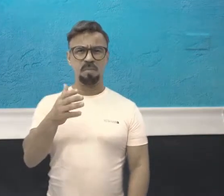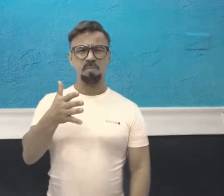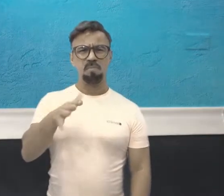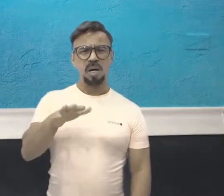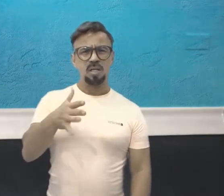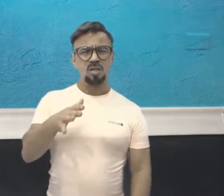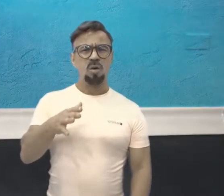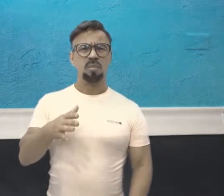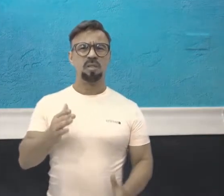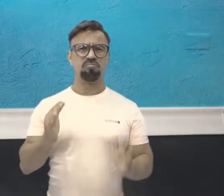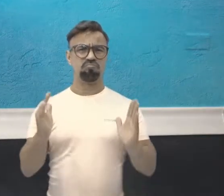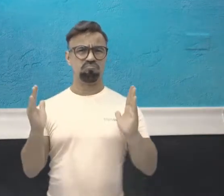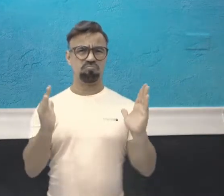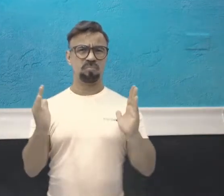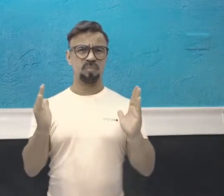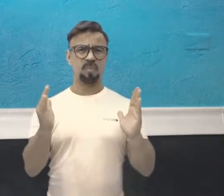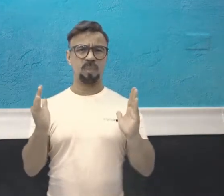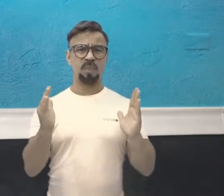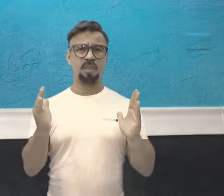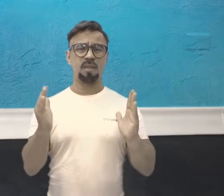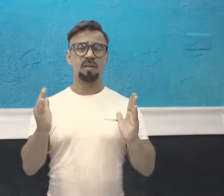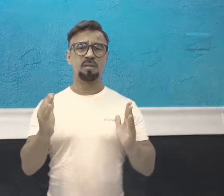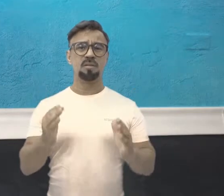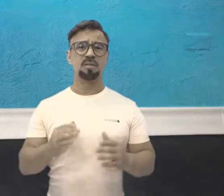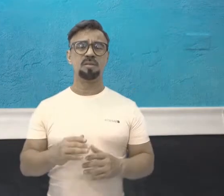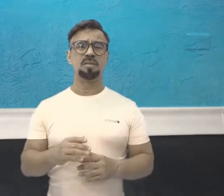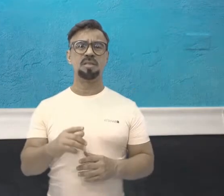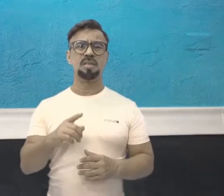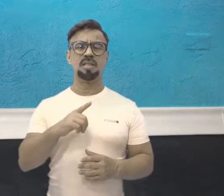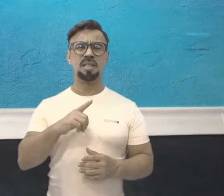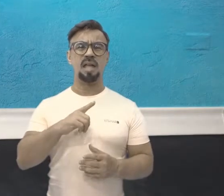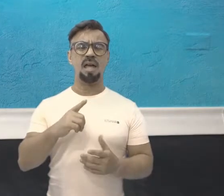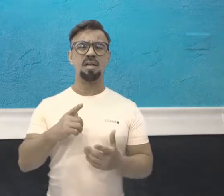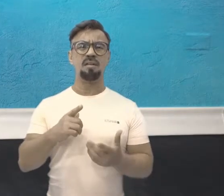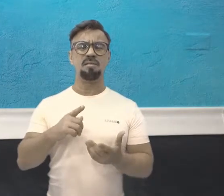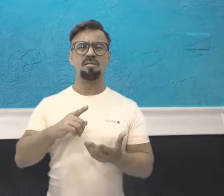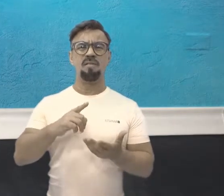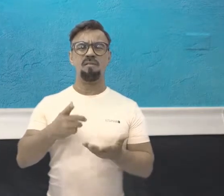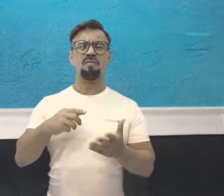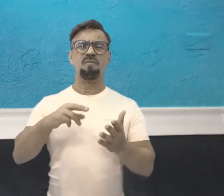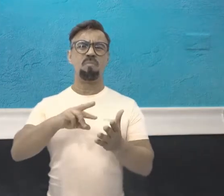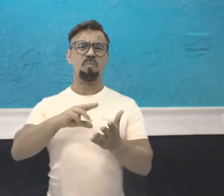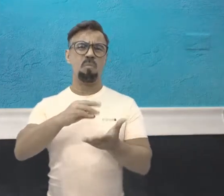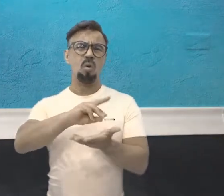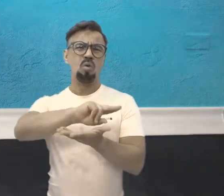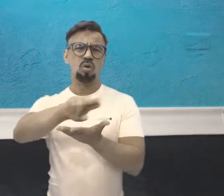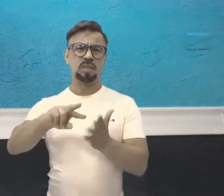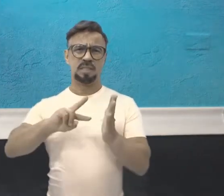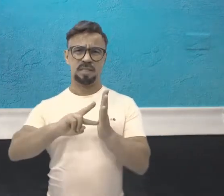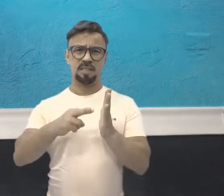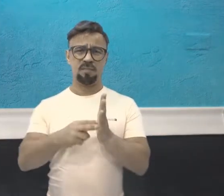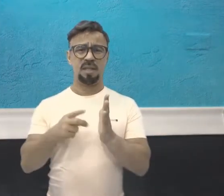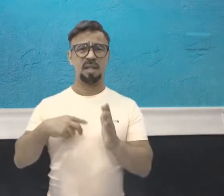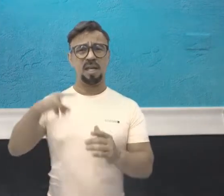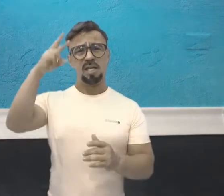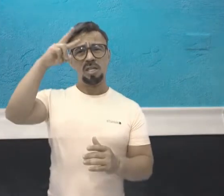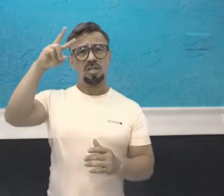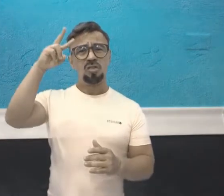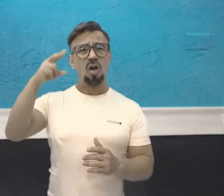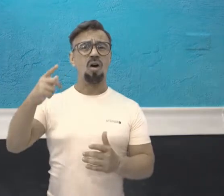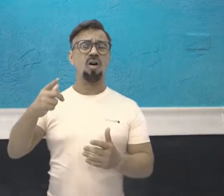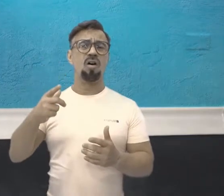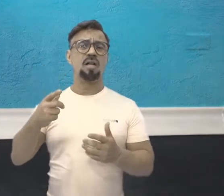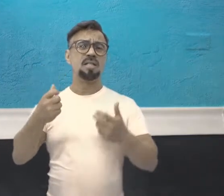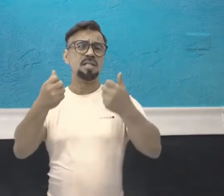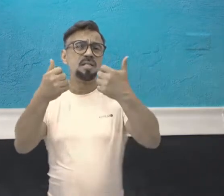esse nesse período e tem muitas controvérsias sem histórias que dizem que veio